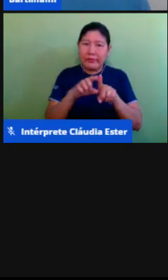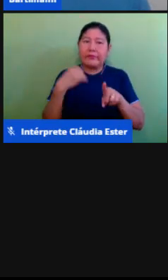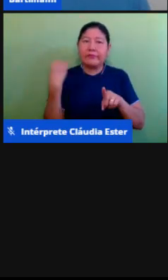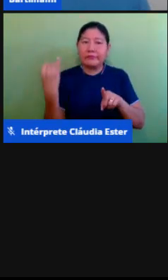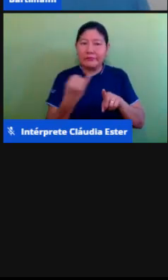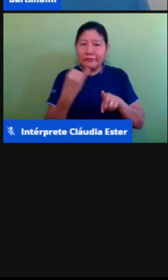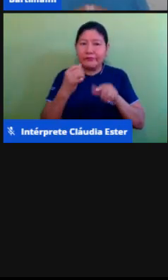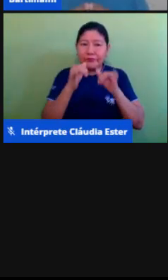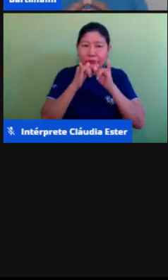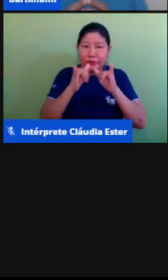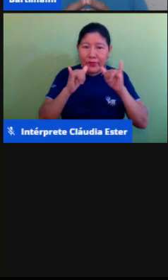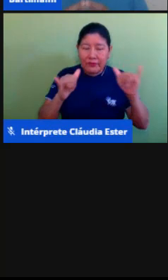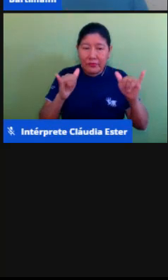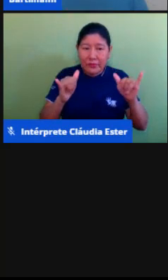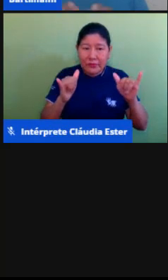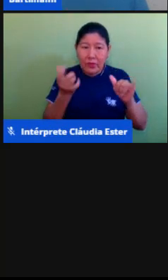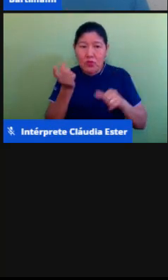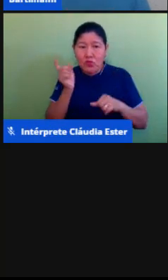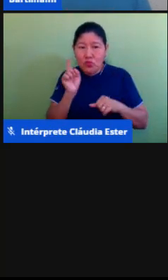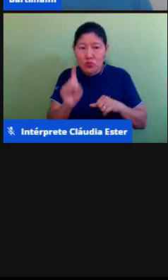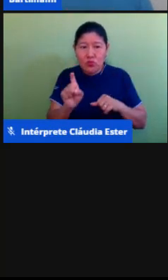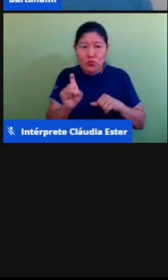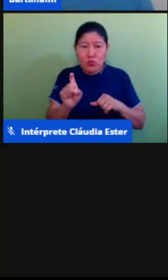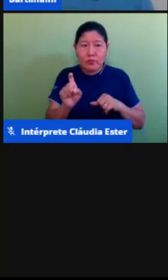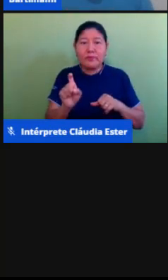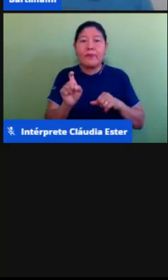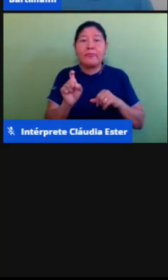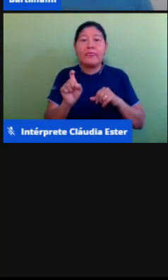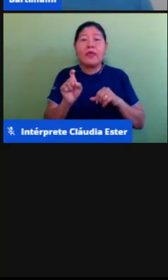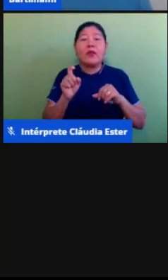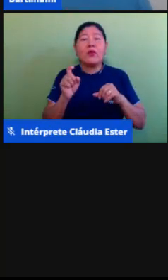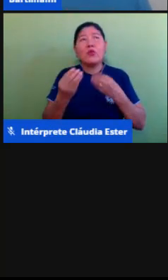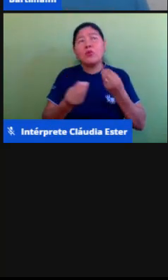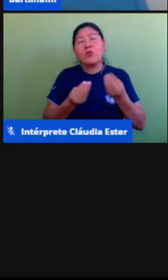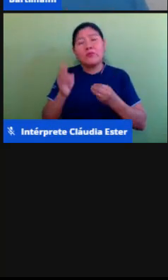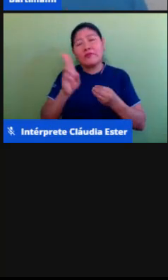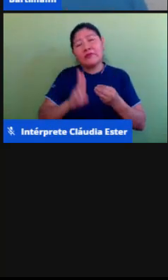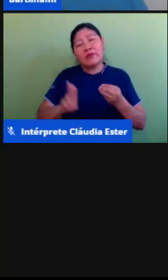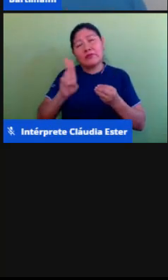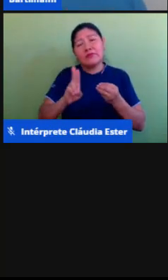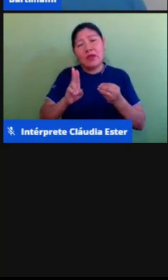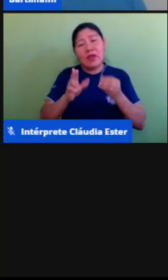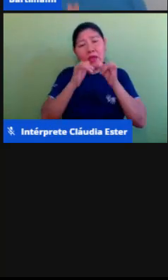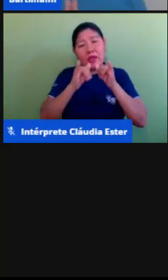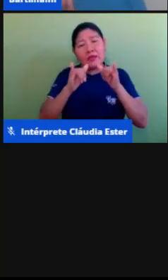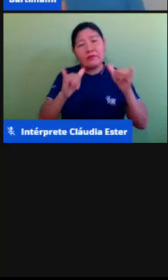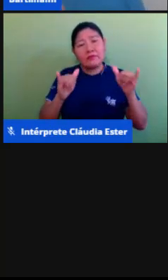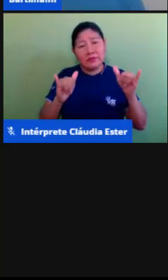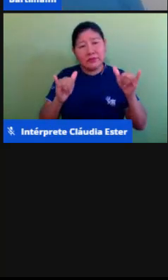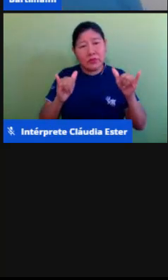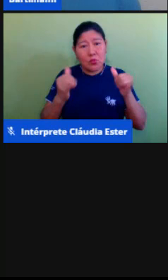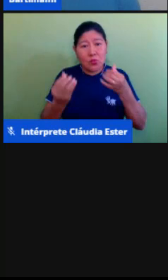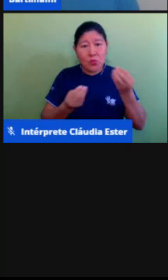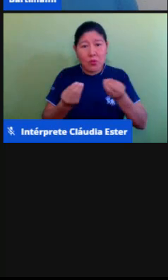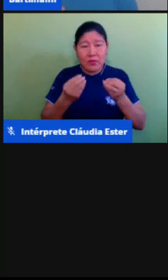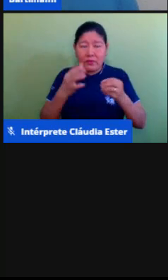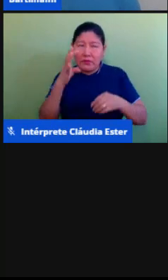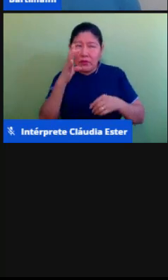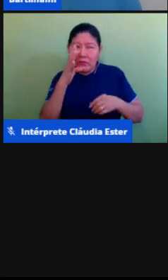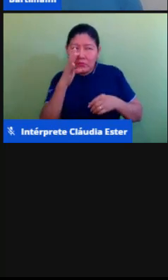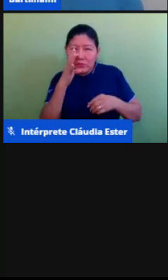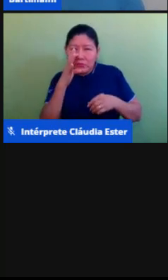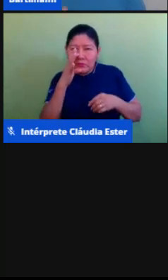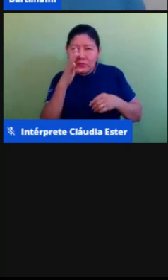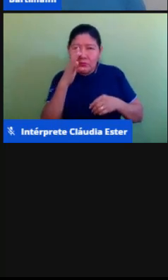do ponto. Como você pode utilizar essa informação do ponto? Veja só, você observou o mapa